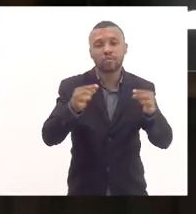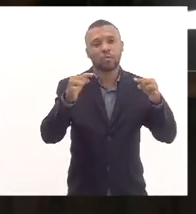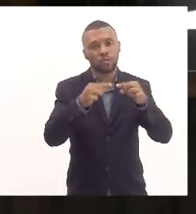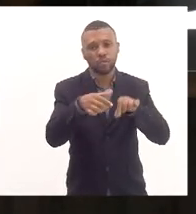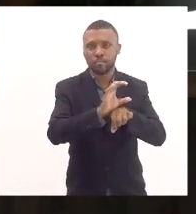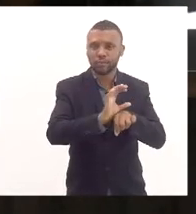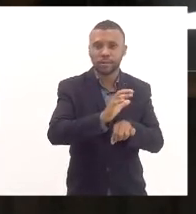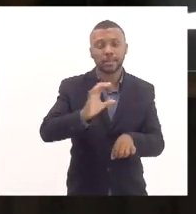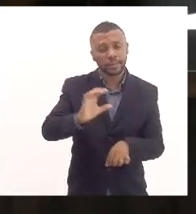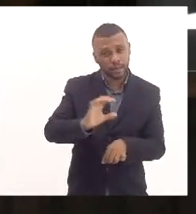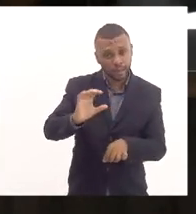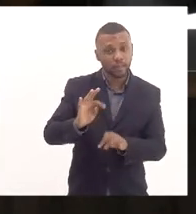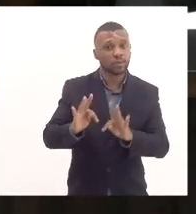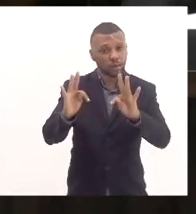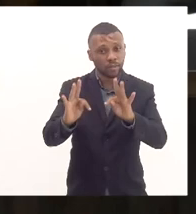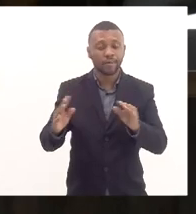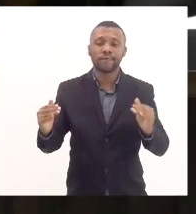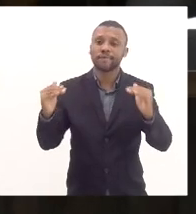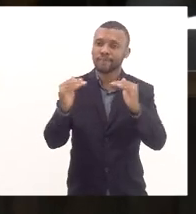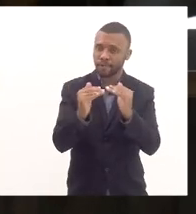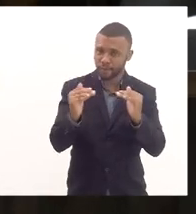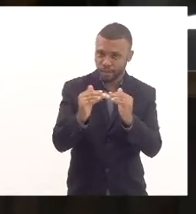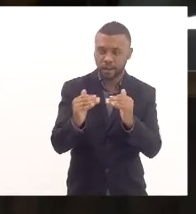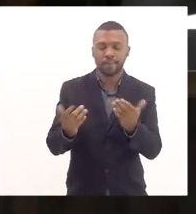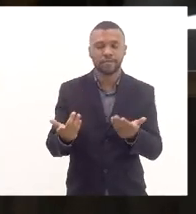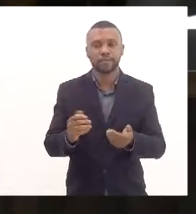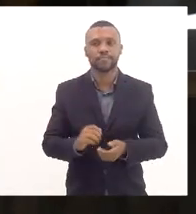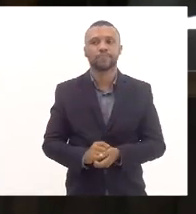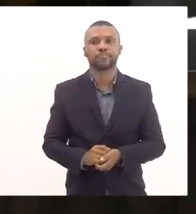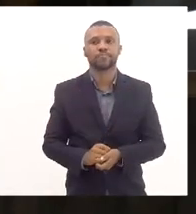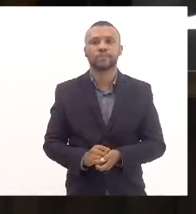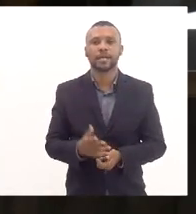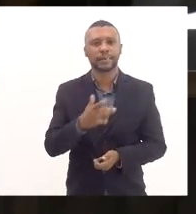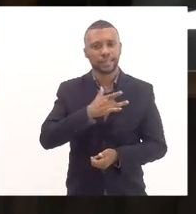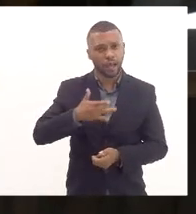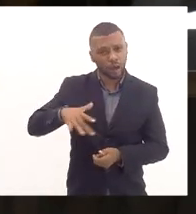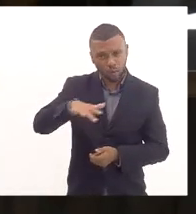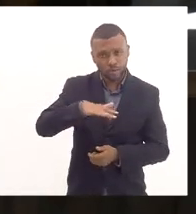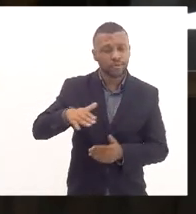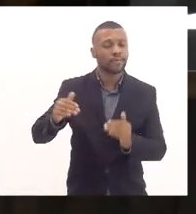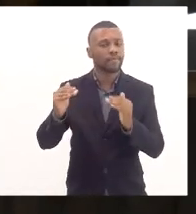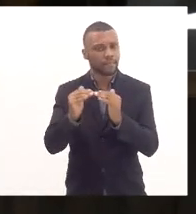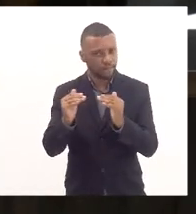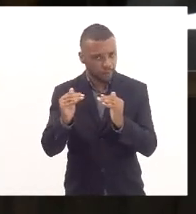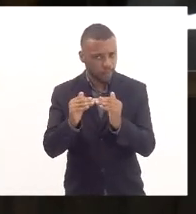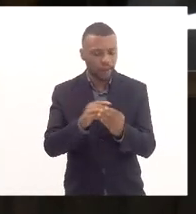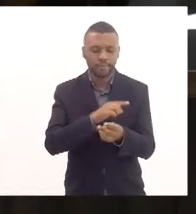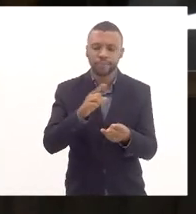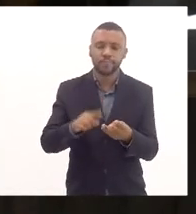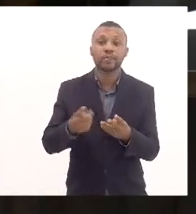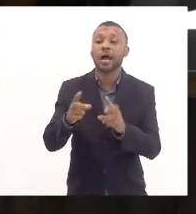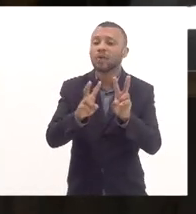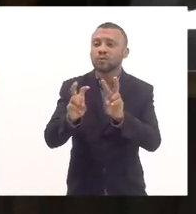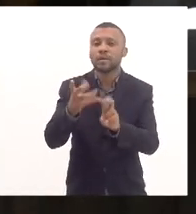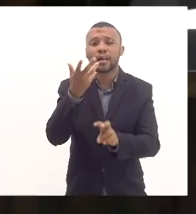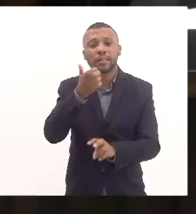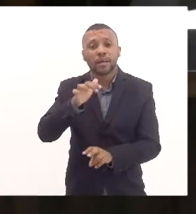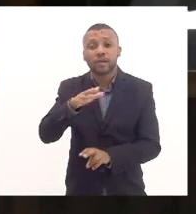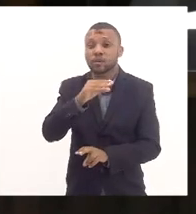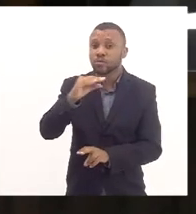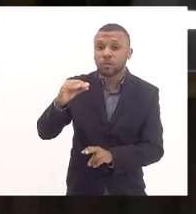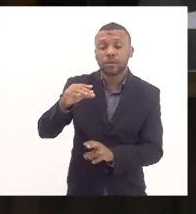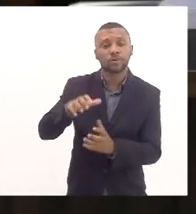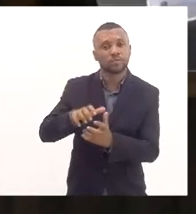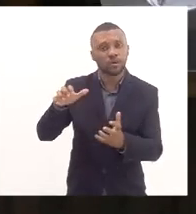Ciência e Tecnologia favorável com a emenda da ccj e saúde favorável com a emenda da ccj e assunto da criança do Adolescente